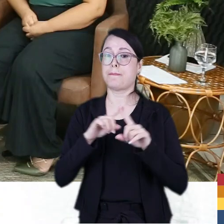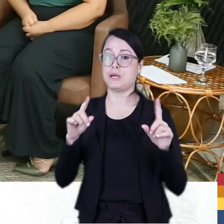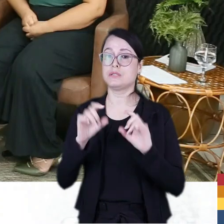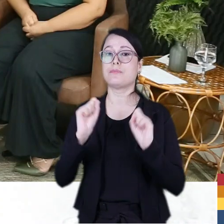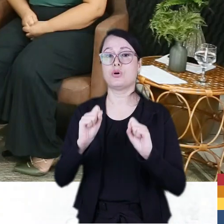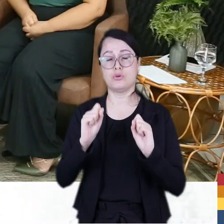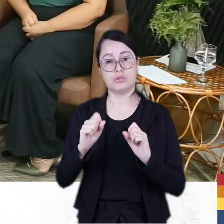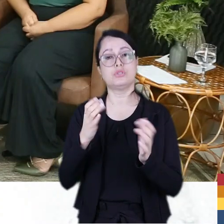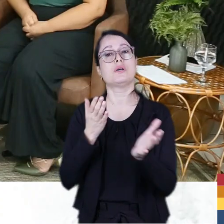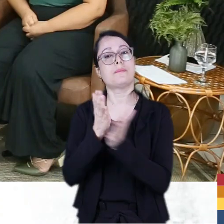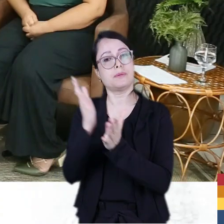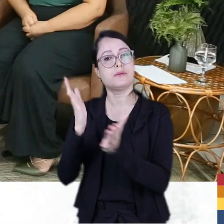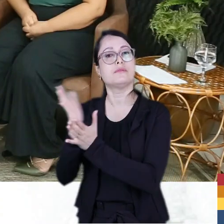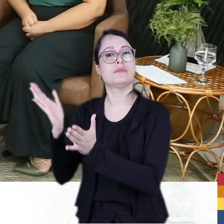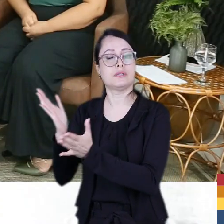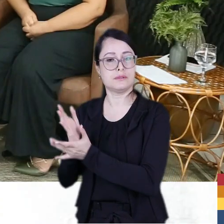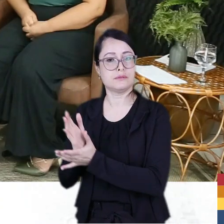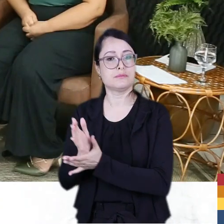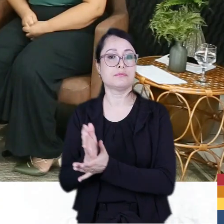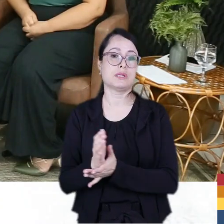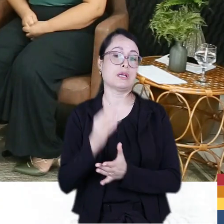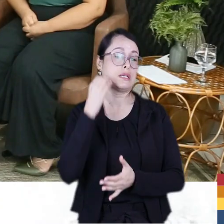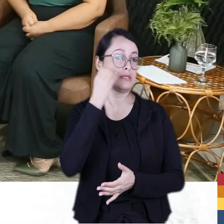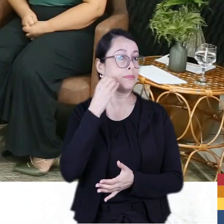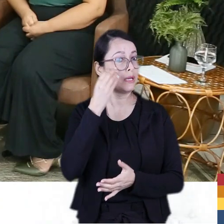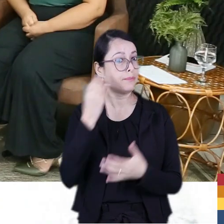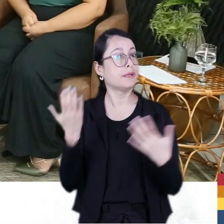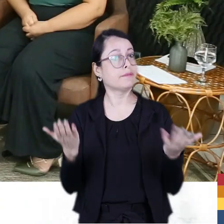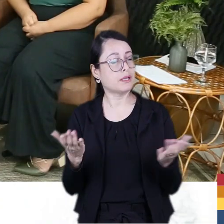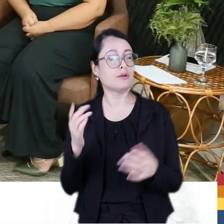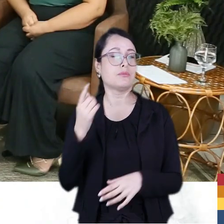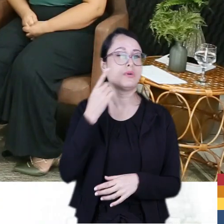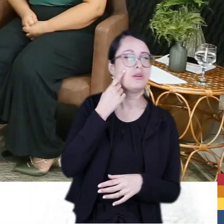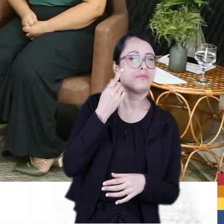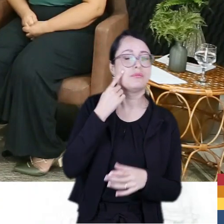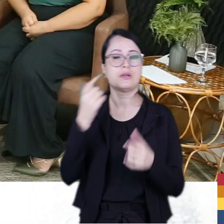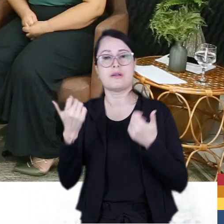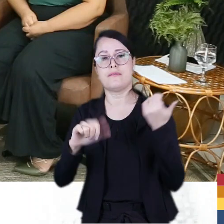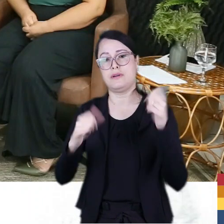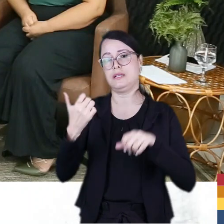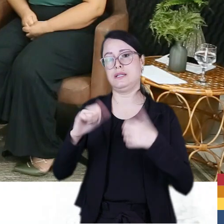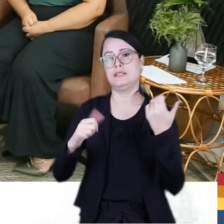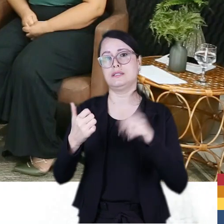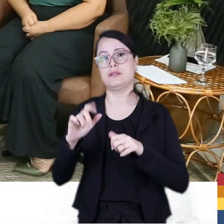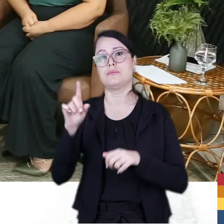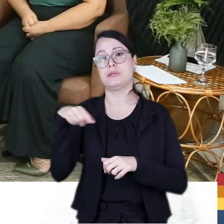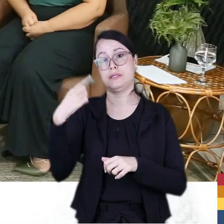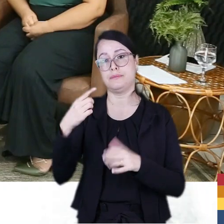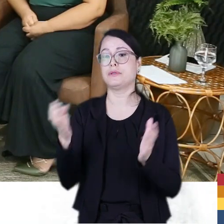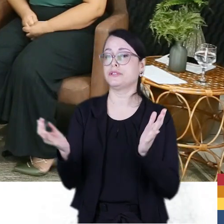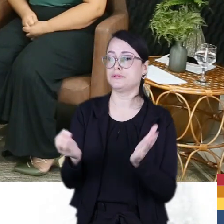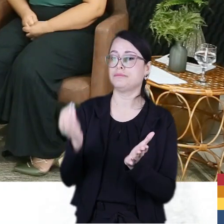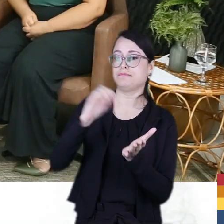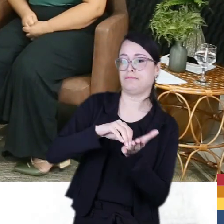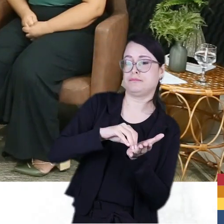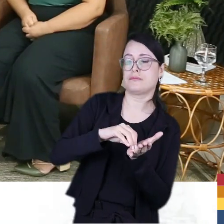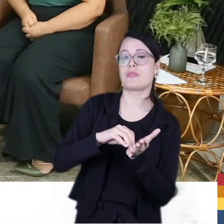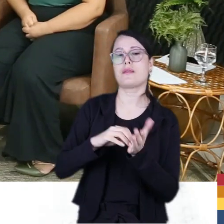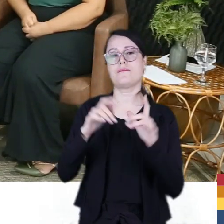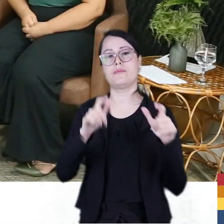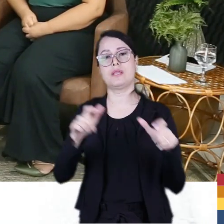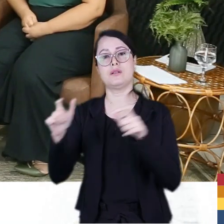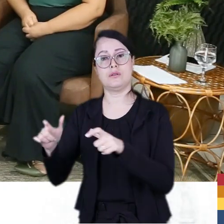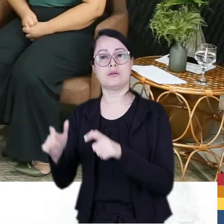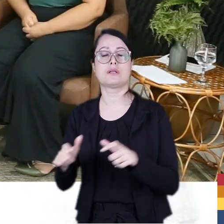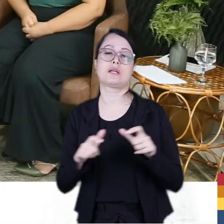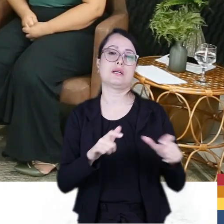cursos pessoal talvez eles ainda não estejam no catálogo nacional de cursos técnicos mas eles podem via ser